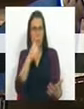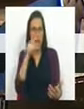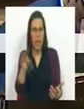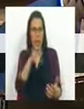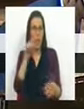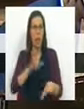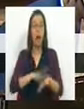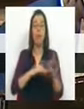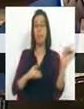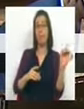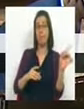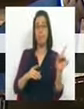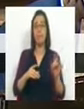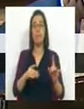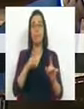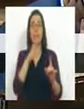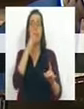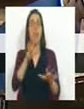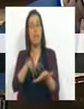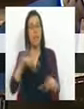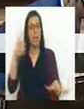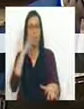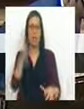erro, como a esquerda radical diz neste